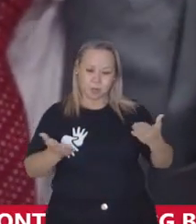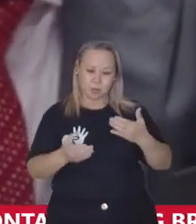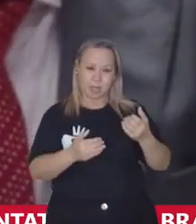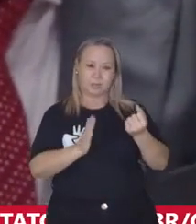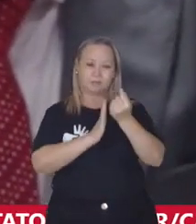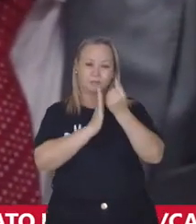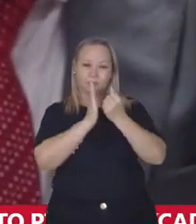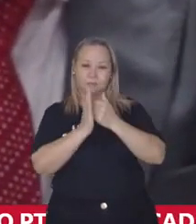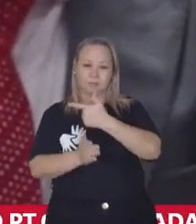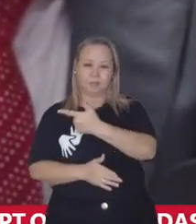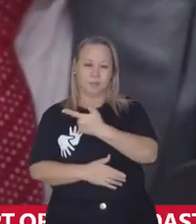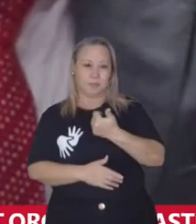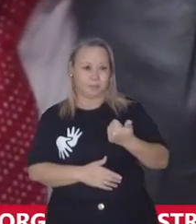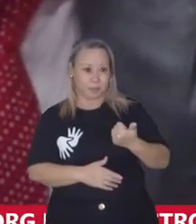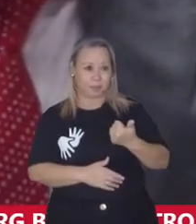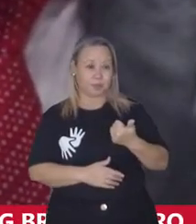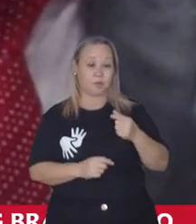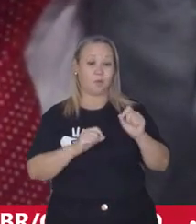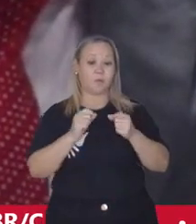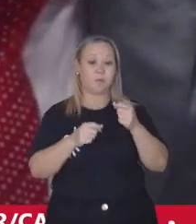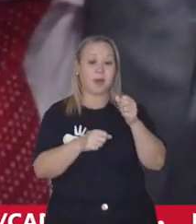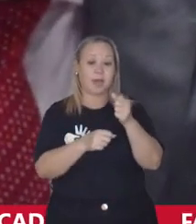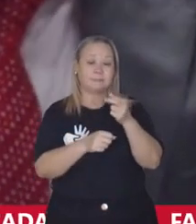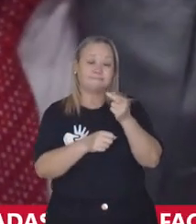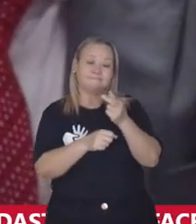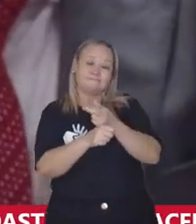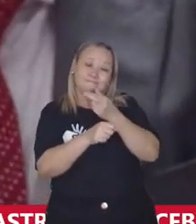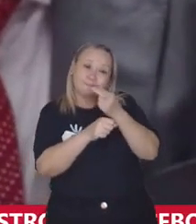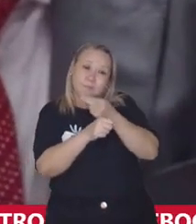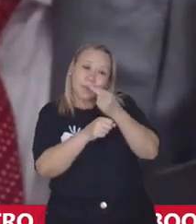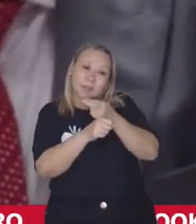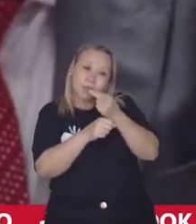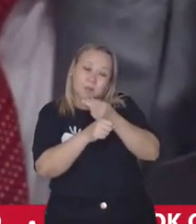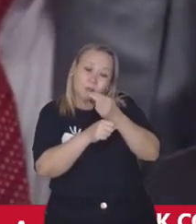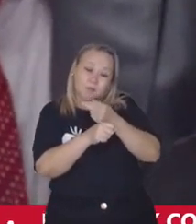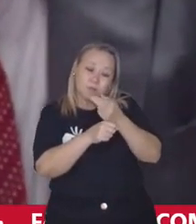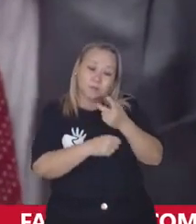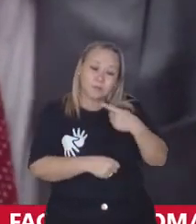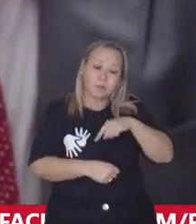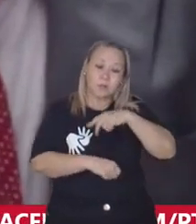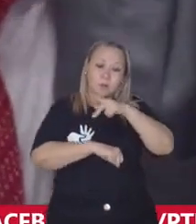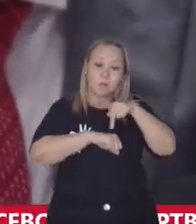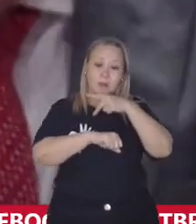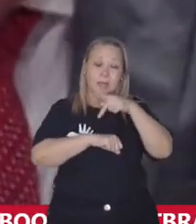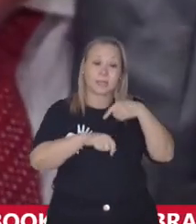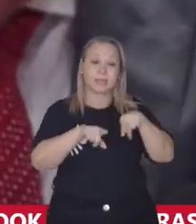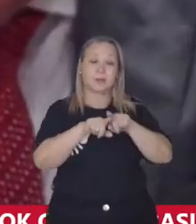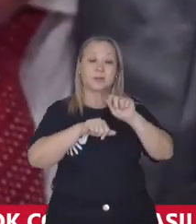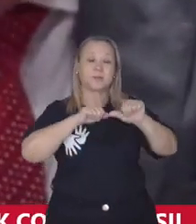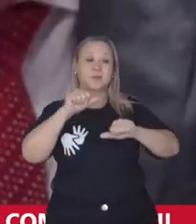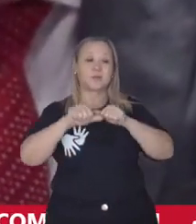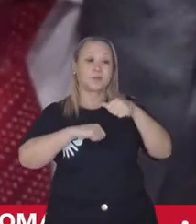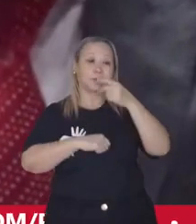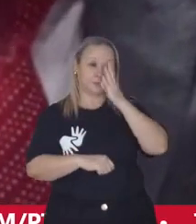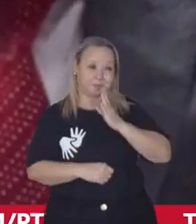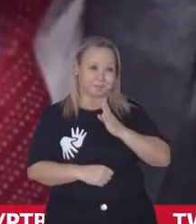XXI, para a reconstrução do nosso país e também para a transformação do Brasil.